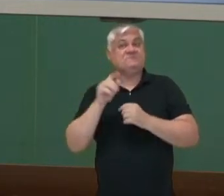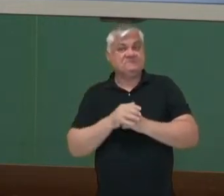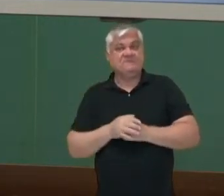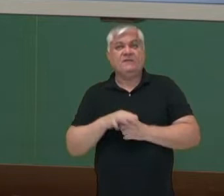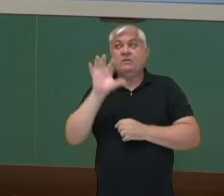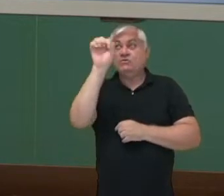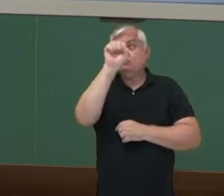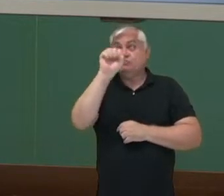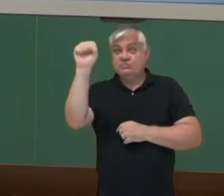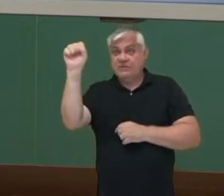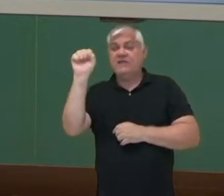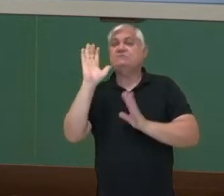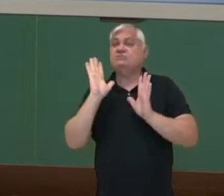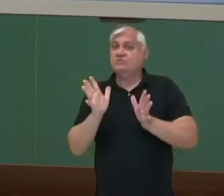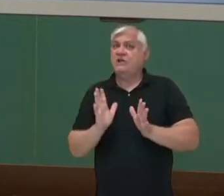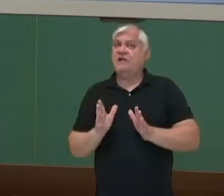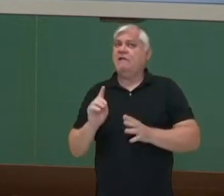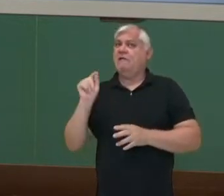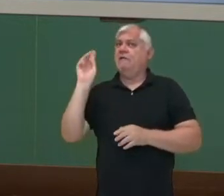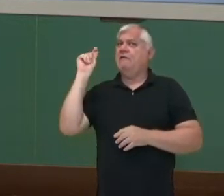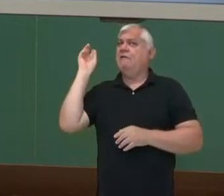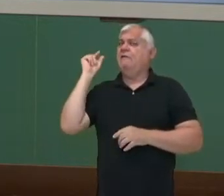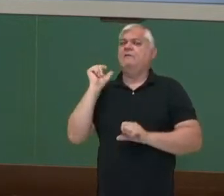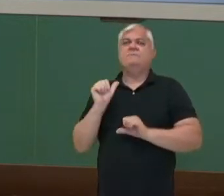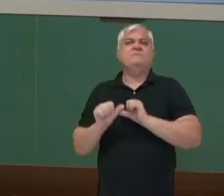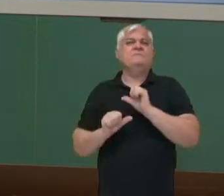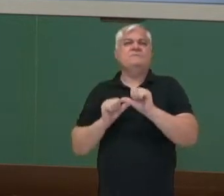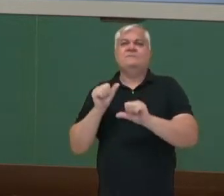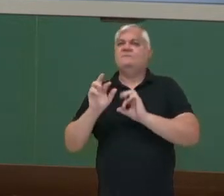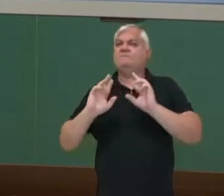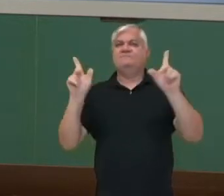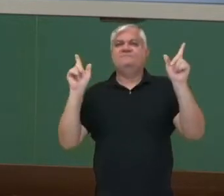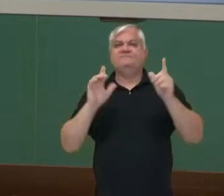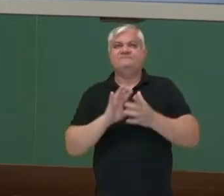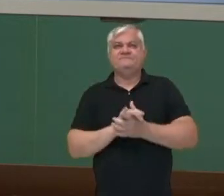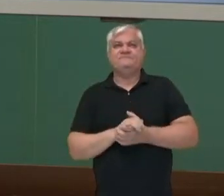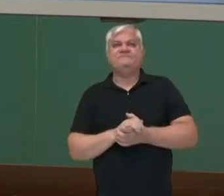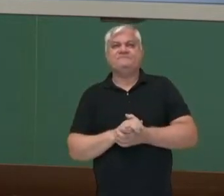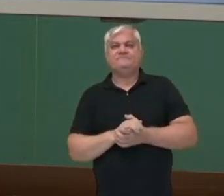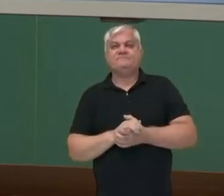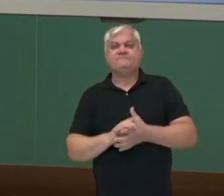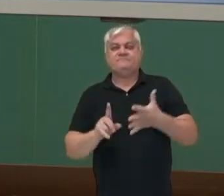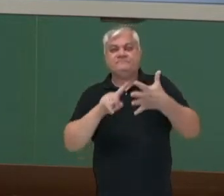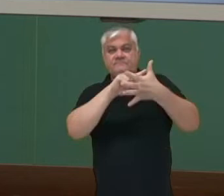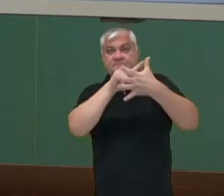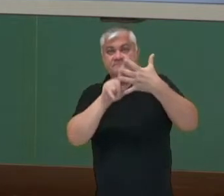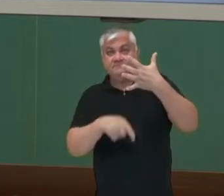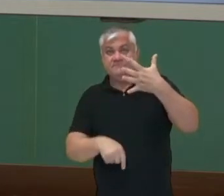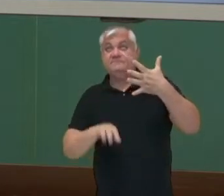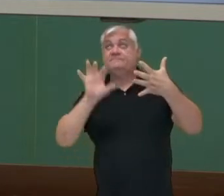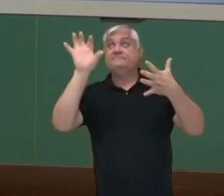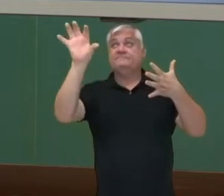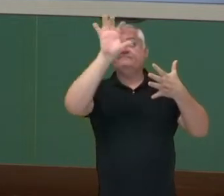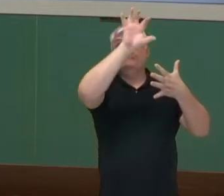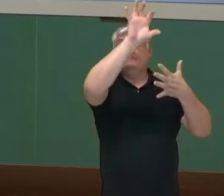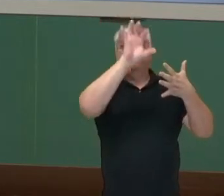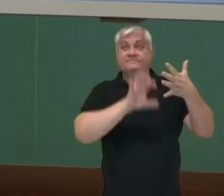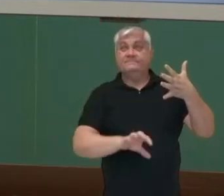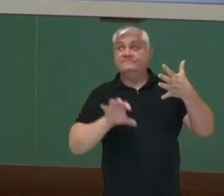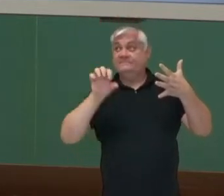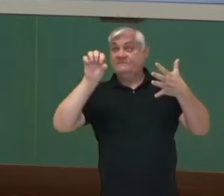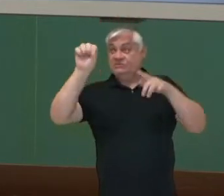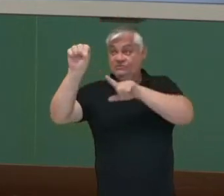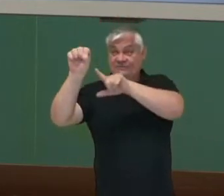região sudeste já não tem a vegetação original, né? Entre as 5 regiões brasileiras ali está a região sudeste, é a